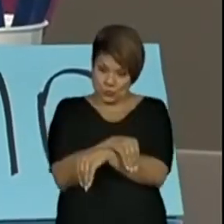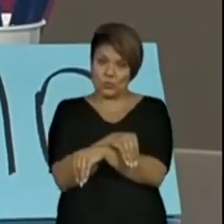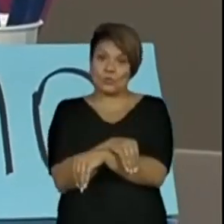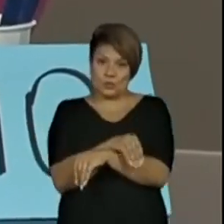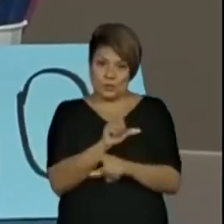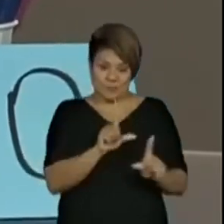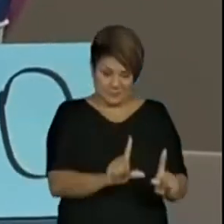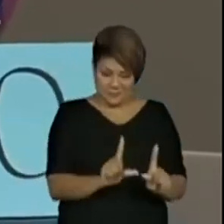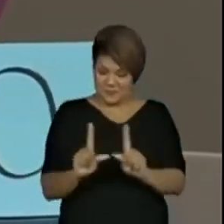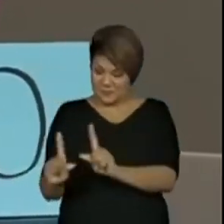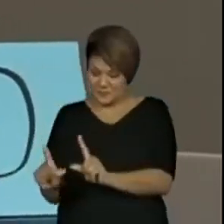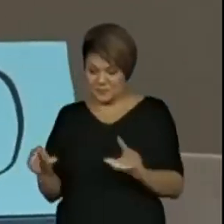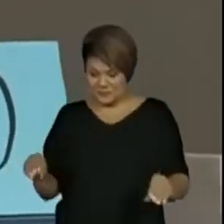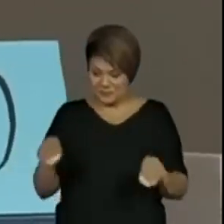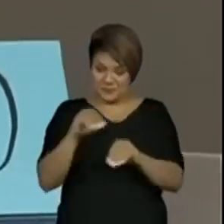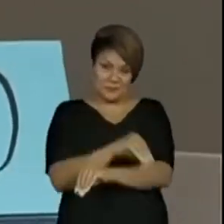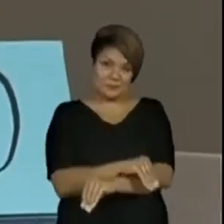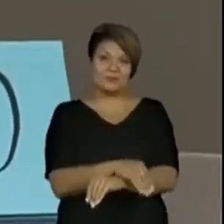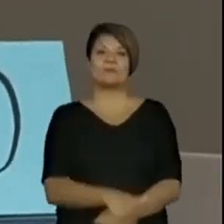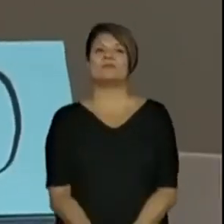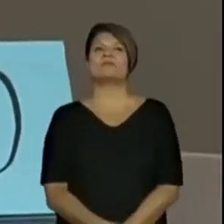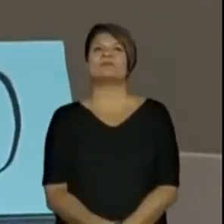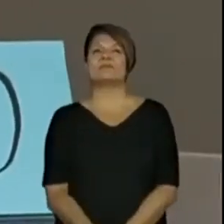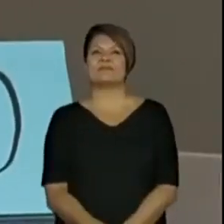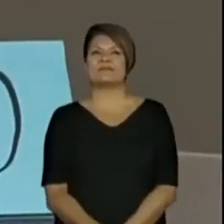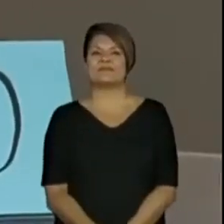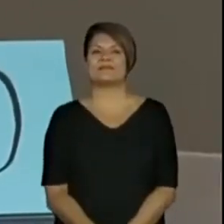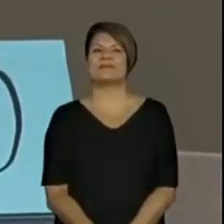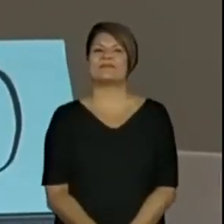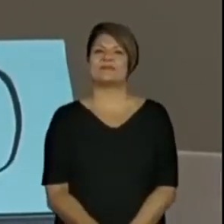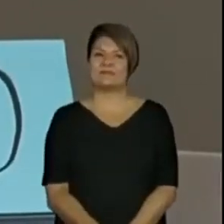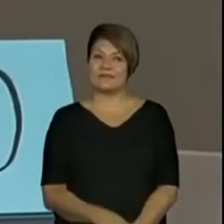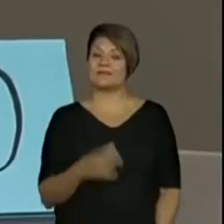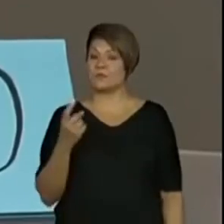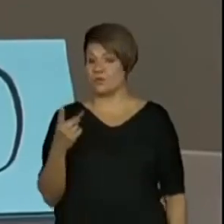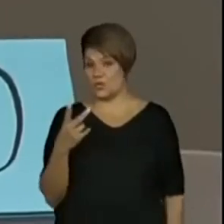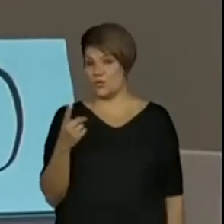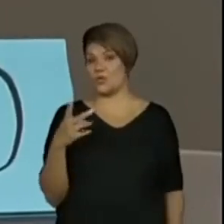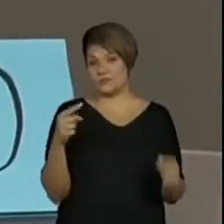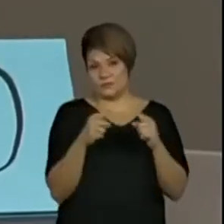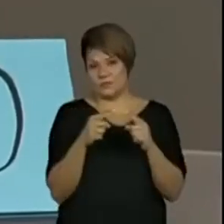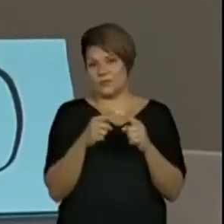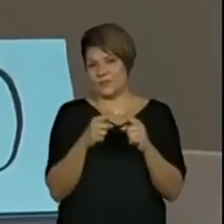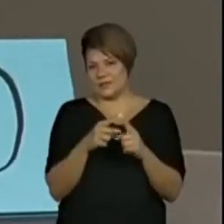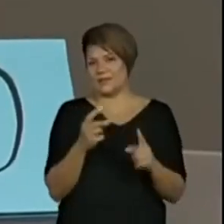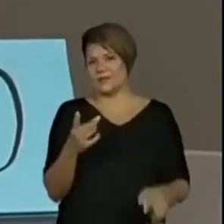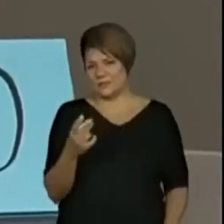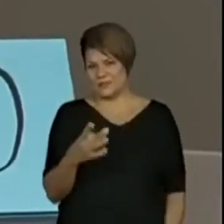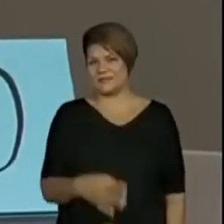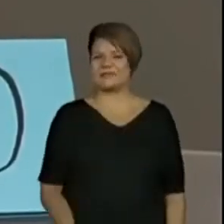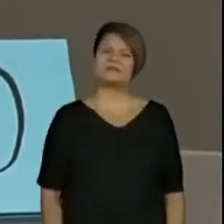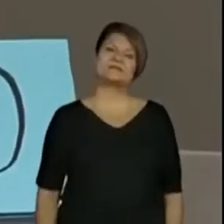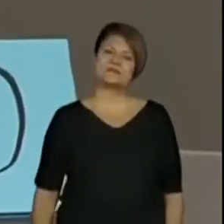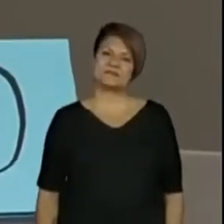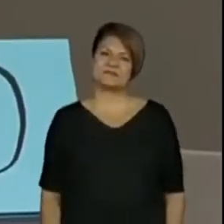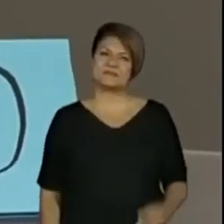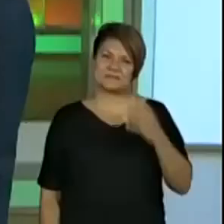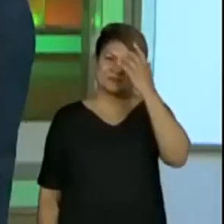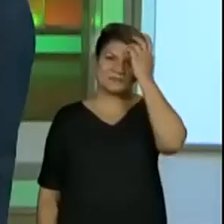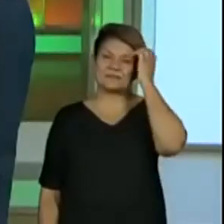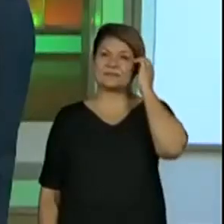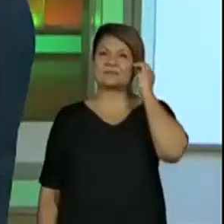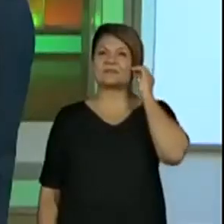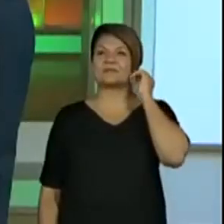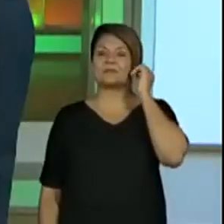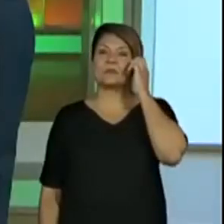que nós tínhamos colocado. Trocado. Então, ó, 12 palitos, plaquinha 12. Então... Eles